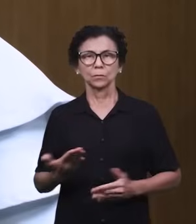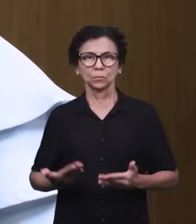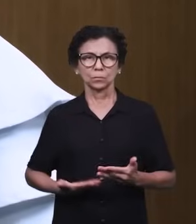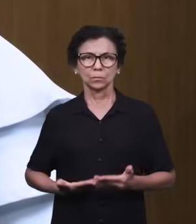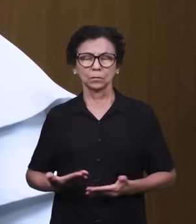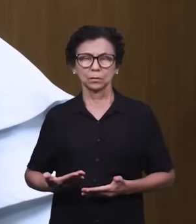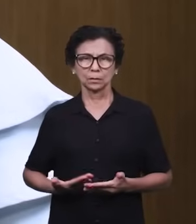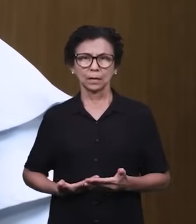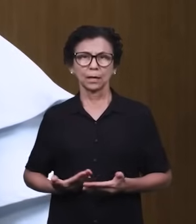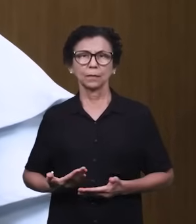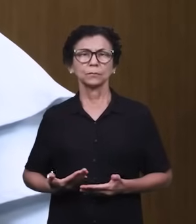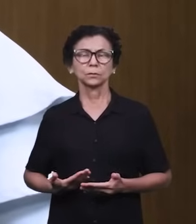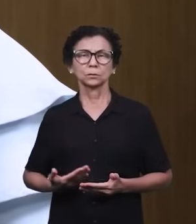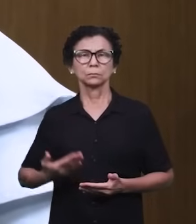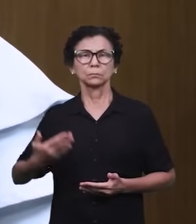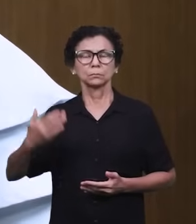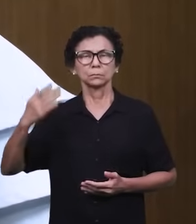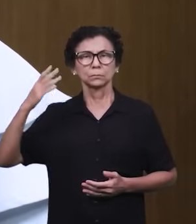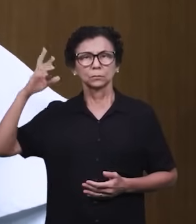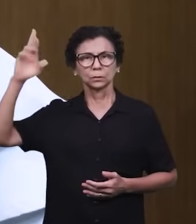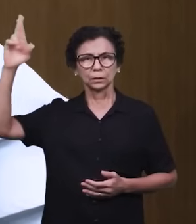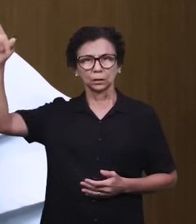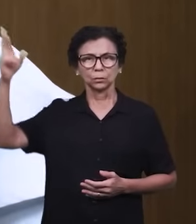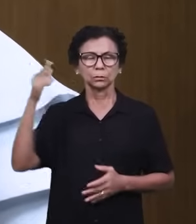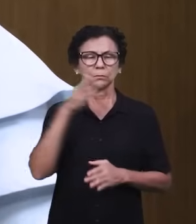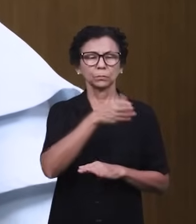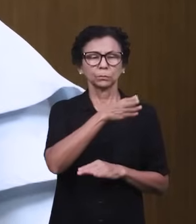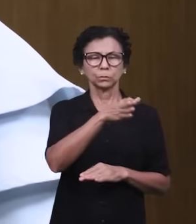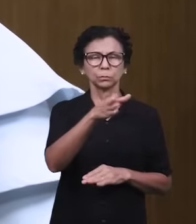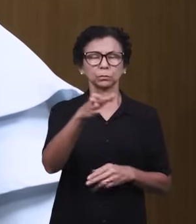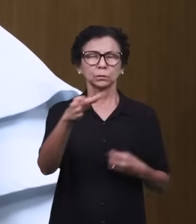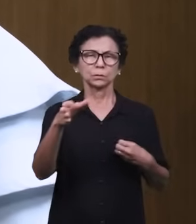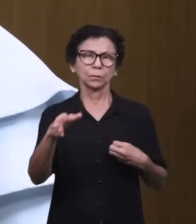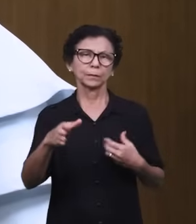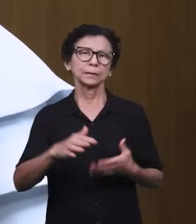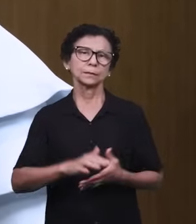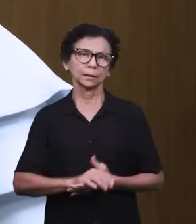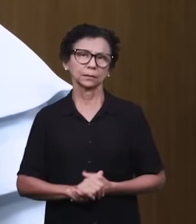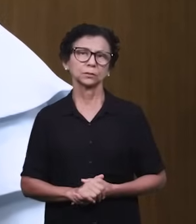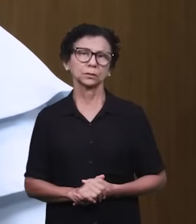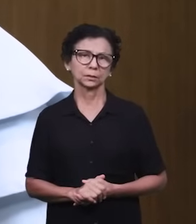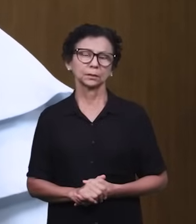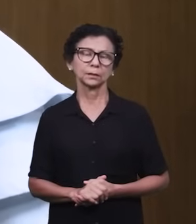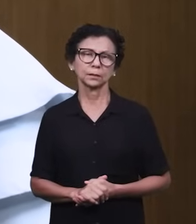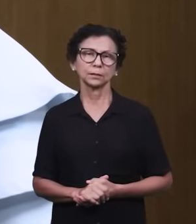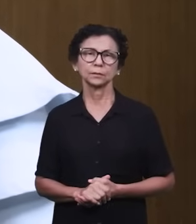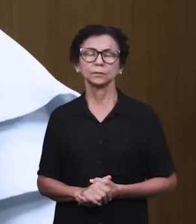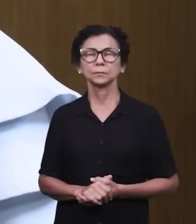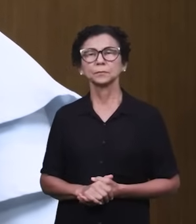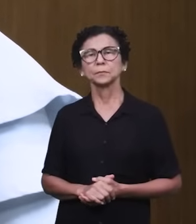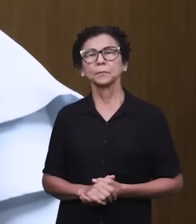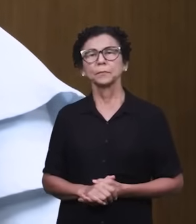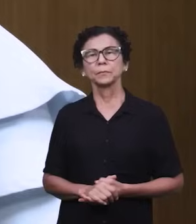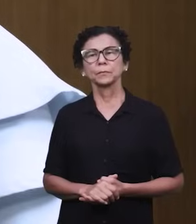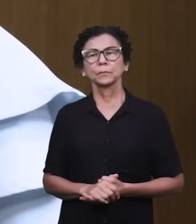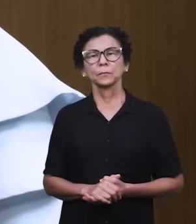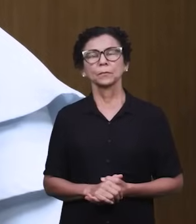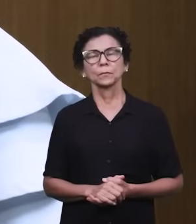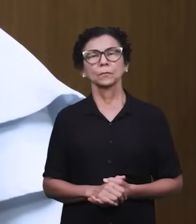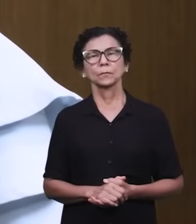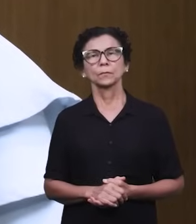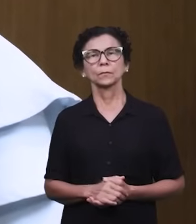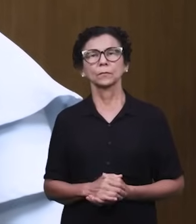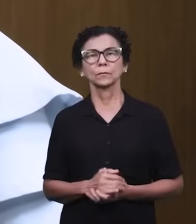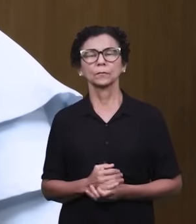levanta outros, a Sara ainda criança, mas há tantos outros, né? Que o Senhor levanta para desenvolver esse trabalho de uma